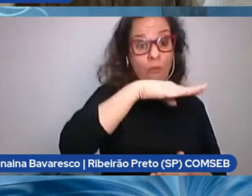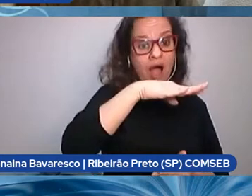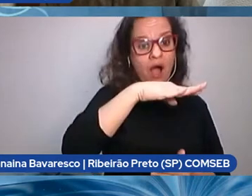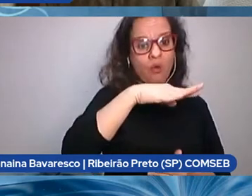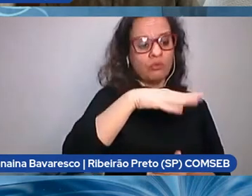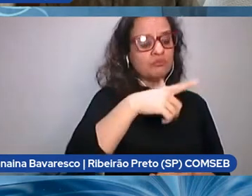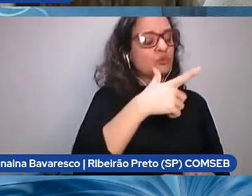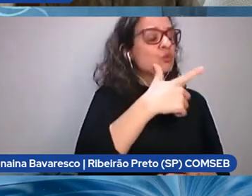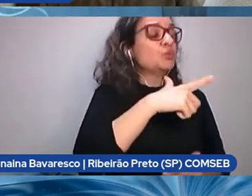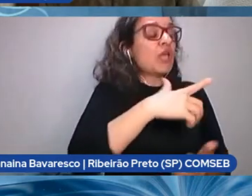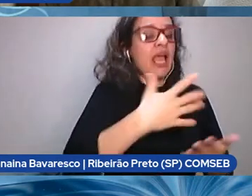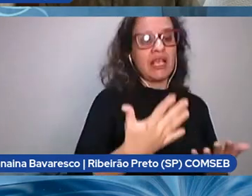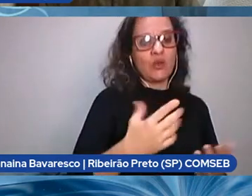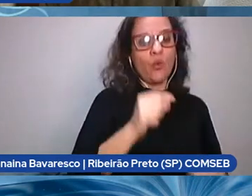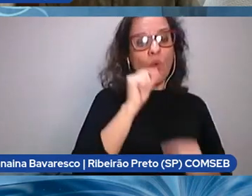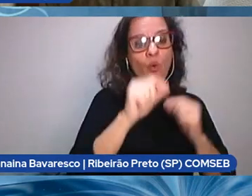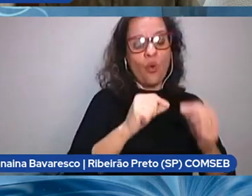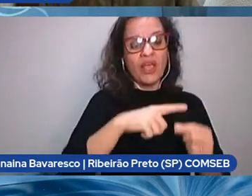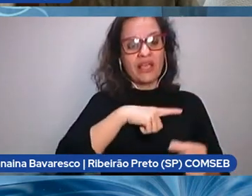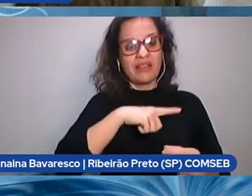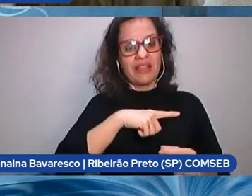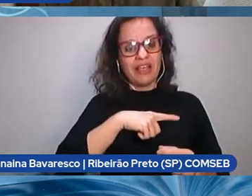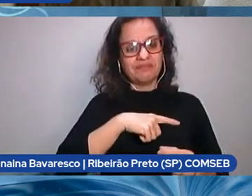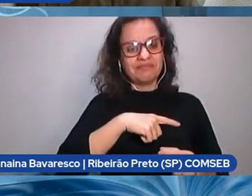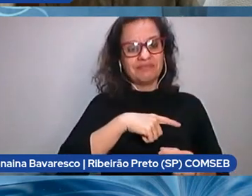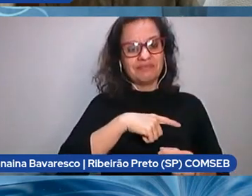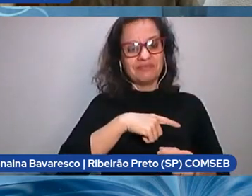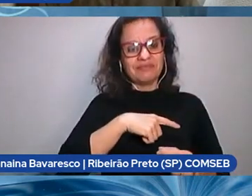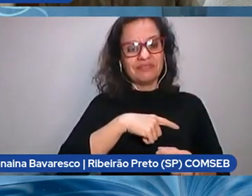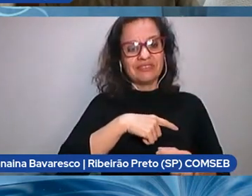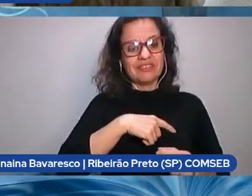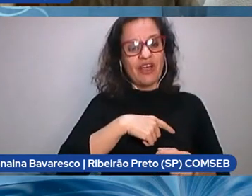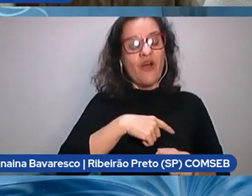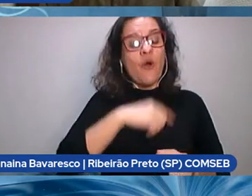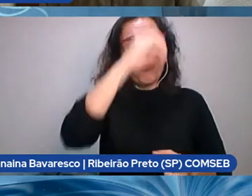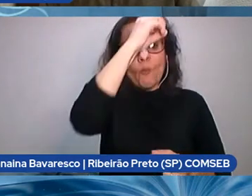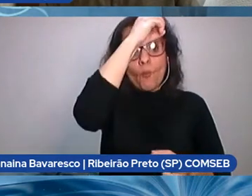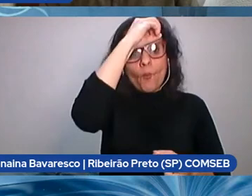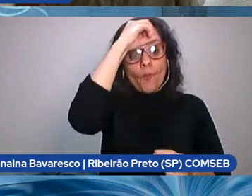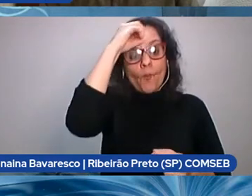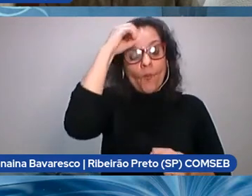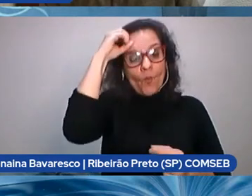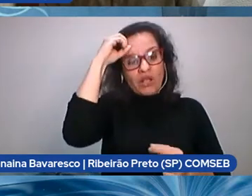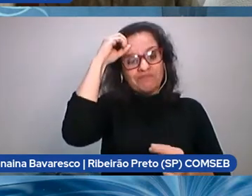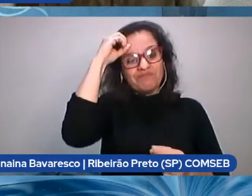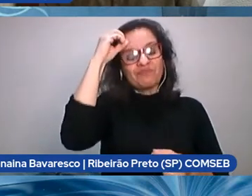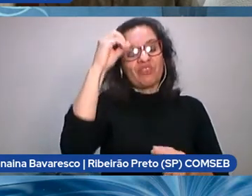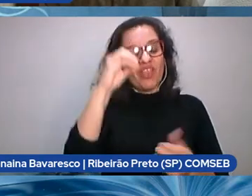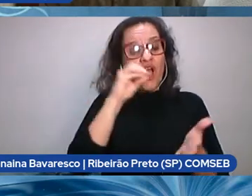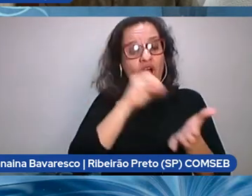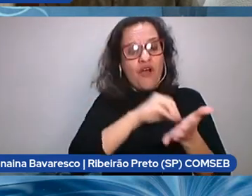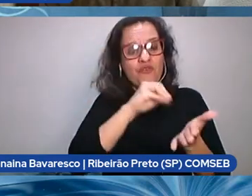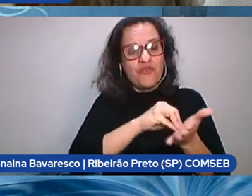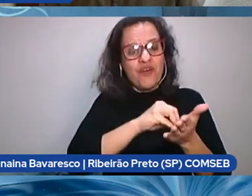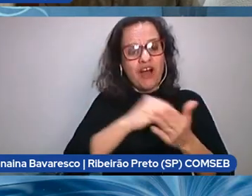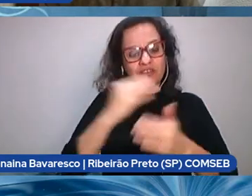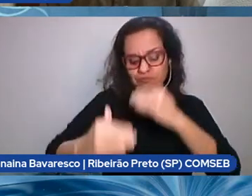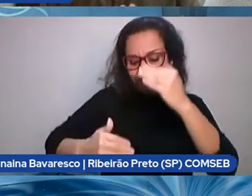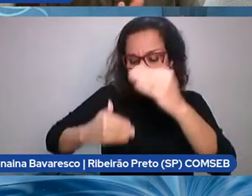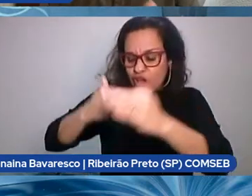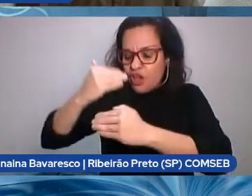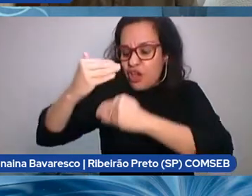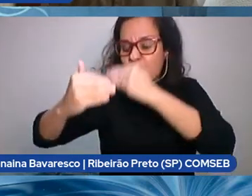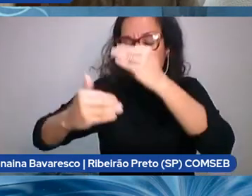O que existe, o que é? É uma ignorância nossa. A falta de habilidade, de evolução, de conhecimento